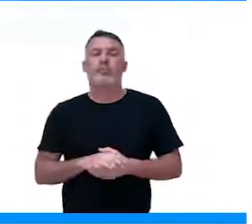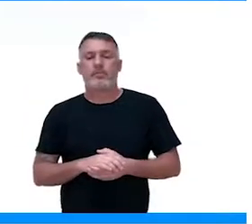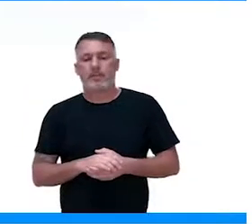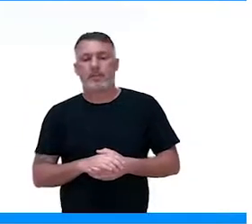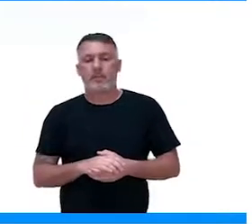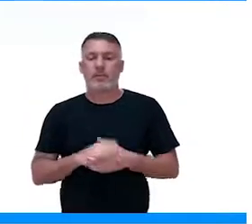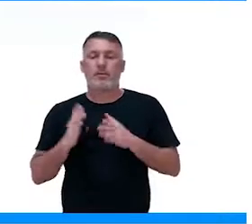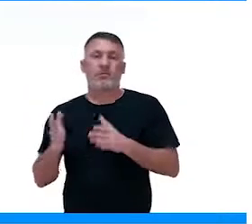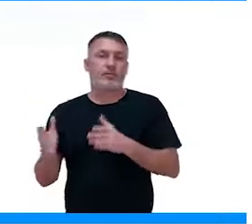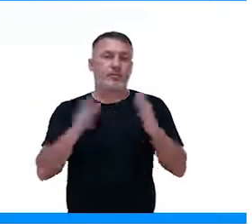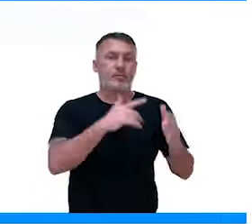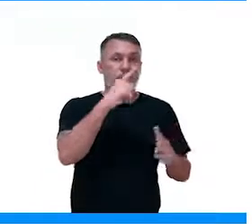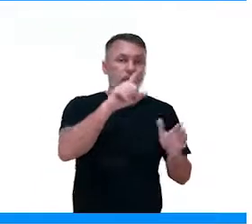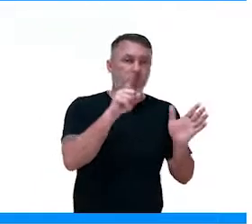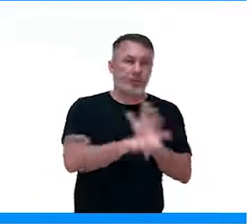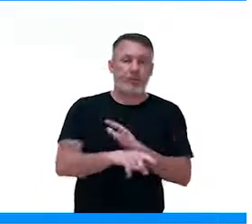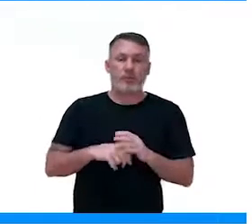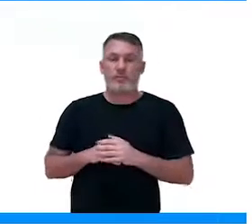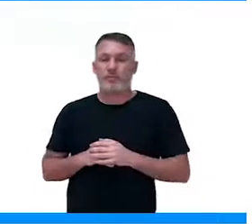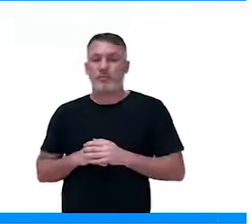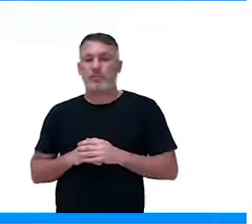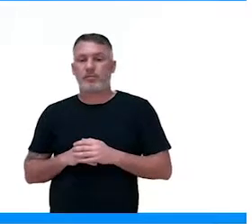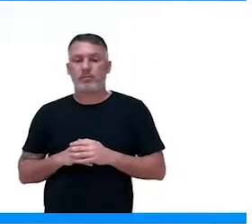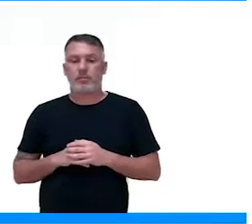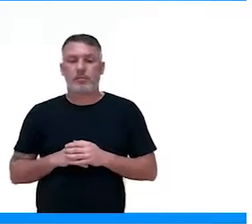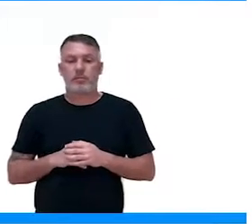Então, vamos passar para a próxima.